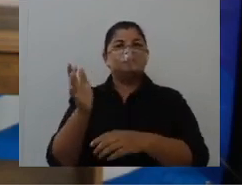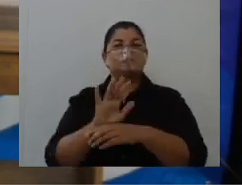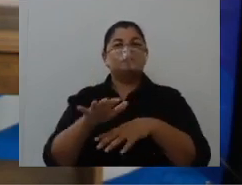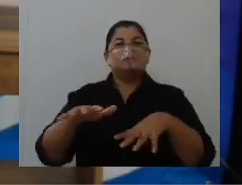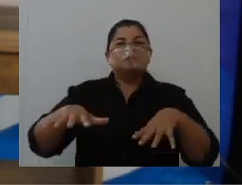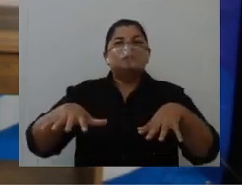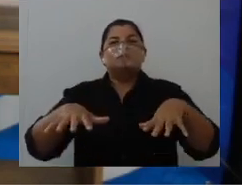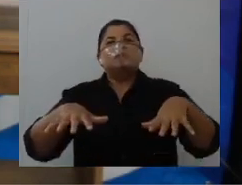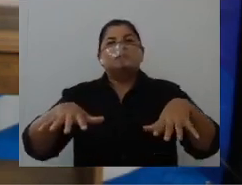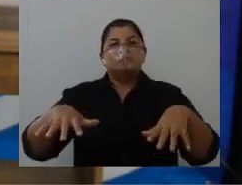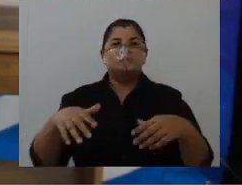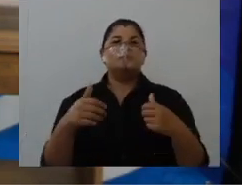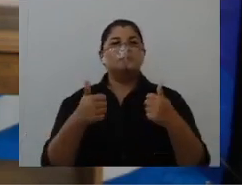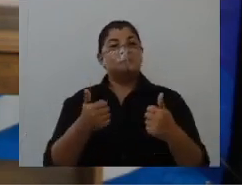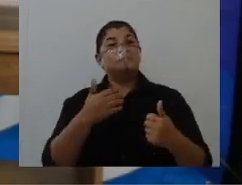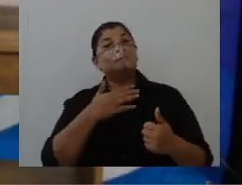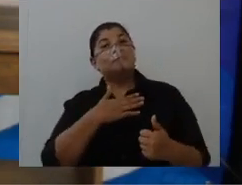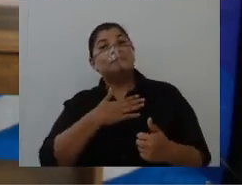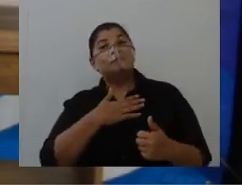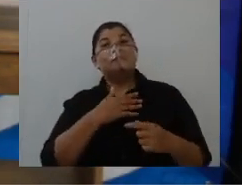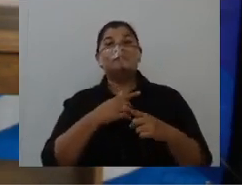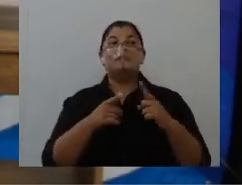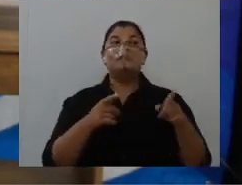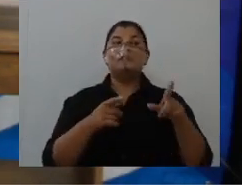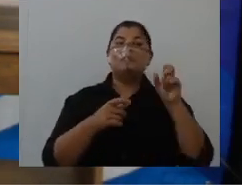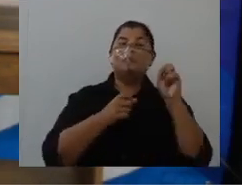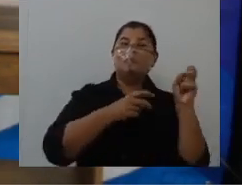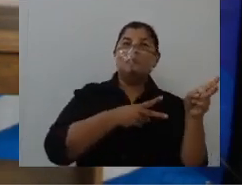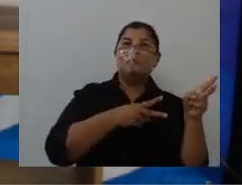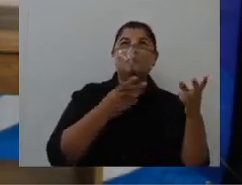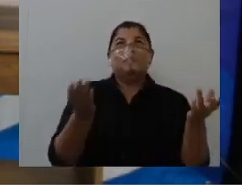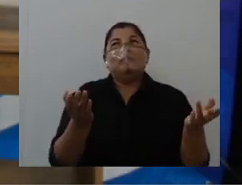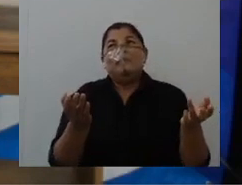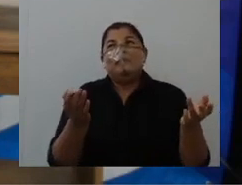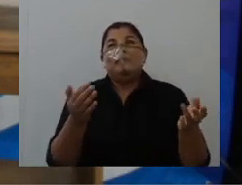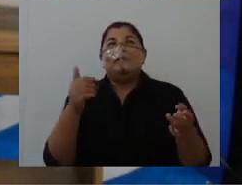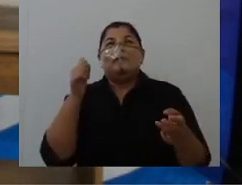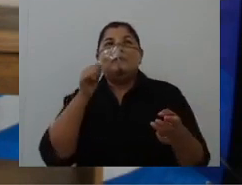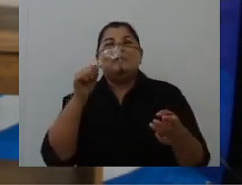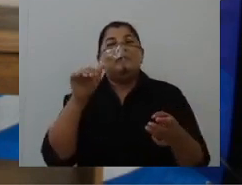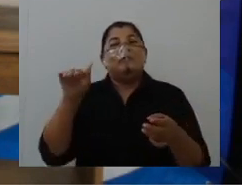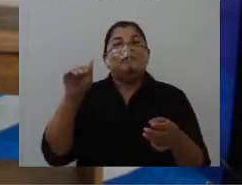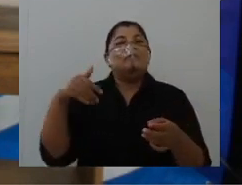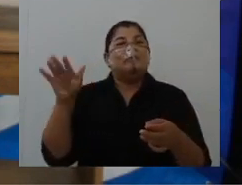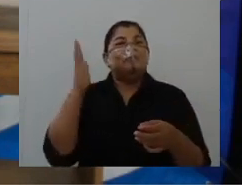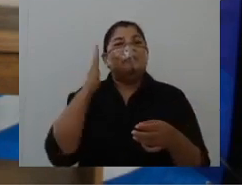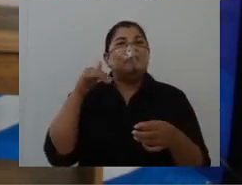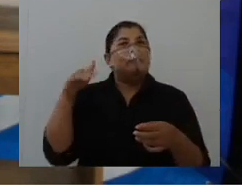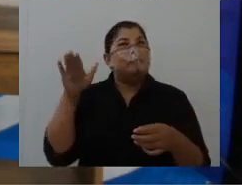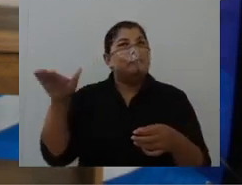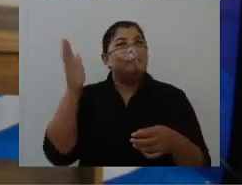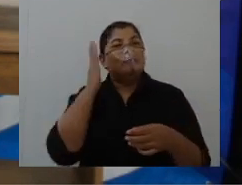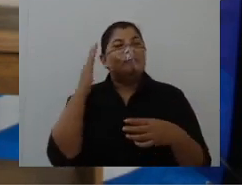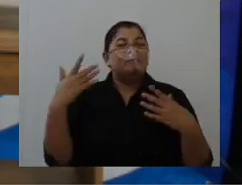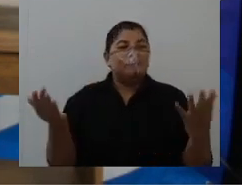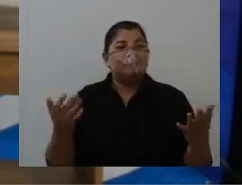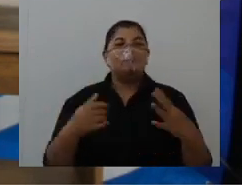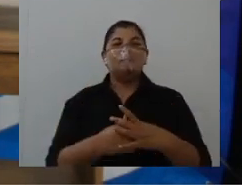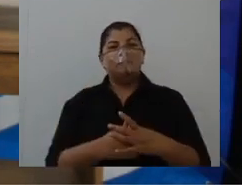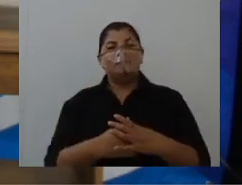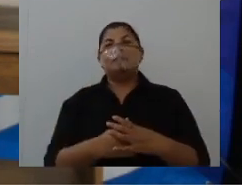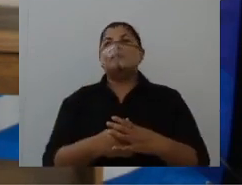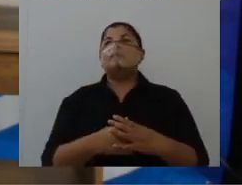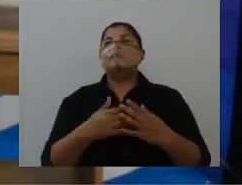para eu assistir, eu tô gostando daquele negócio. Agora o detalhe é que ela vai dormir, eu quero assistir, não posso. Né? Tem que ver com ela, parceria é isso. Outro